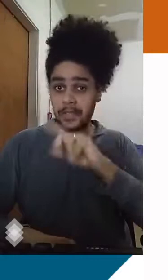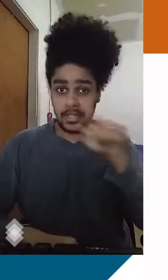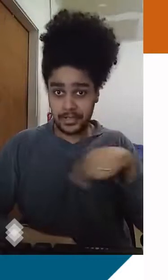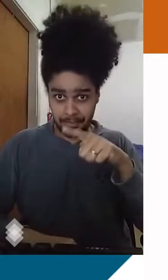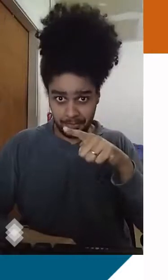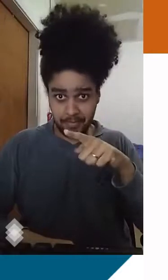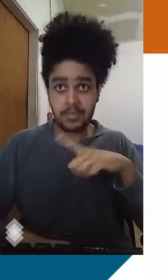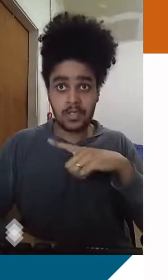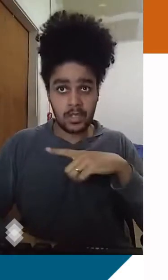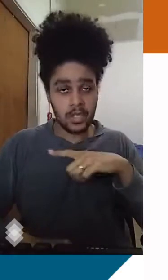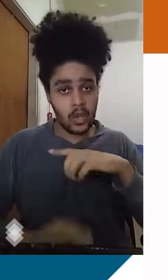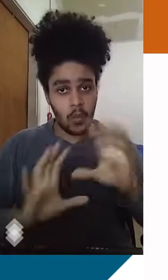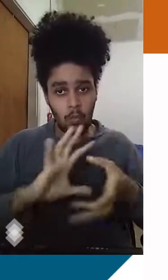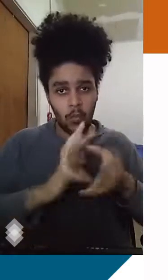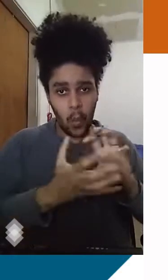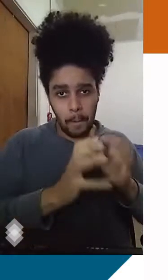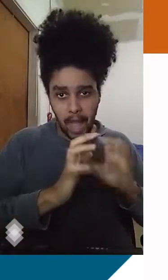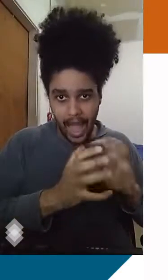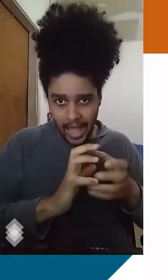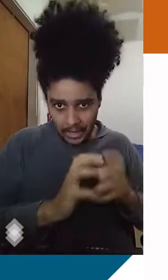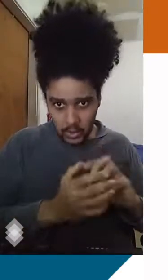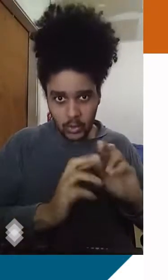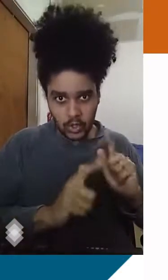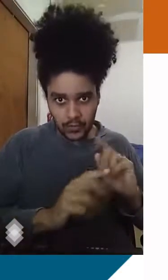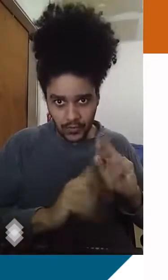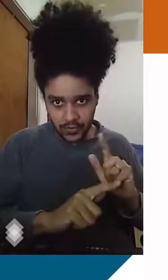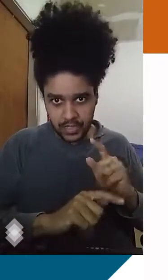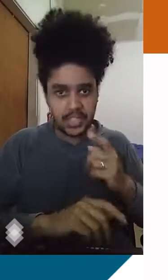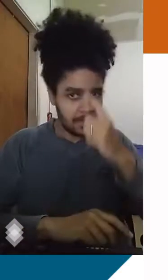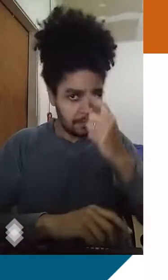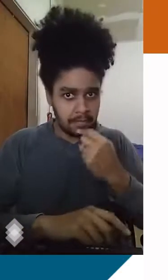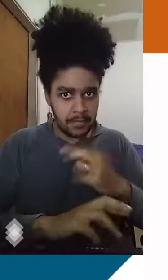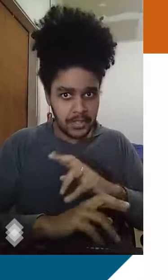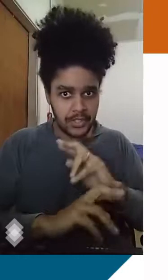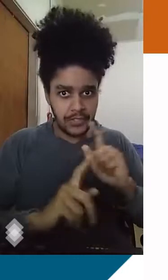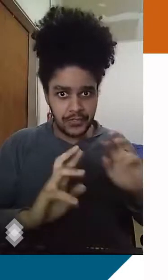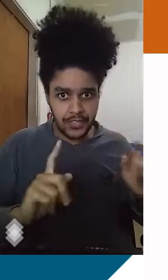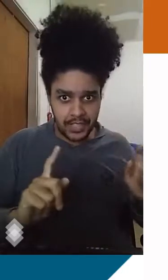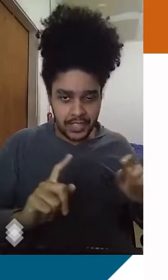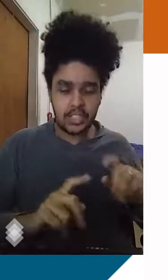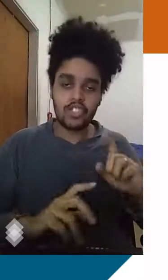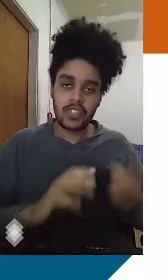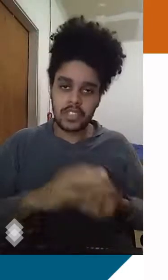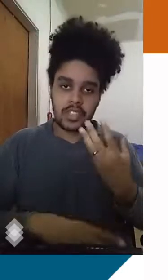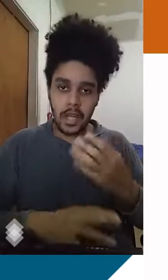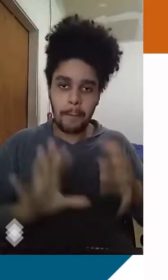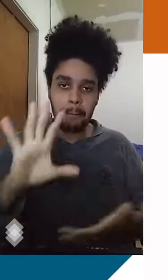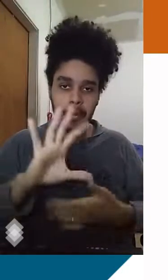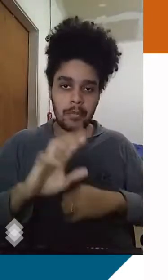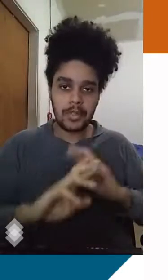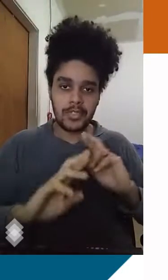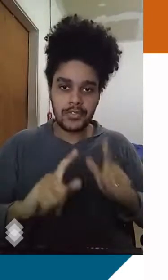ver aqui, tá? De acordo com formatos diferentes, imagens diferentes que vão gerar, né,